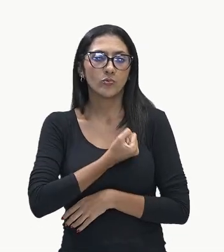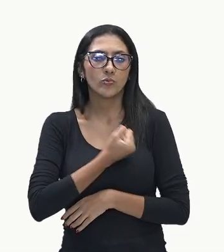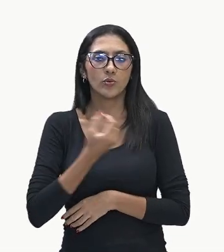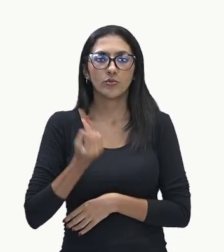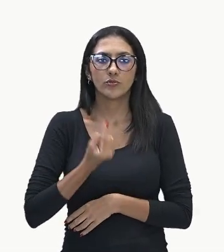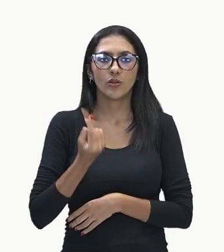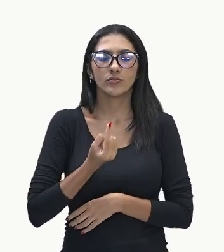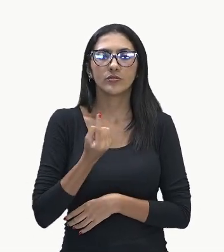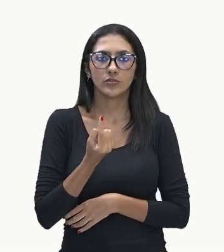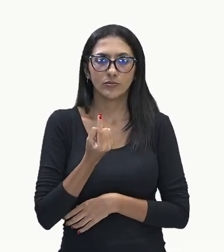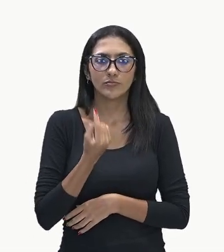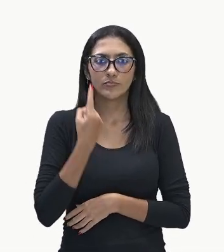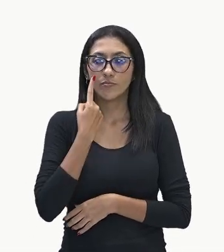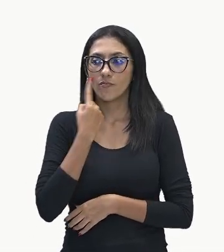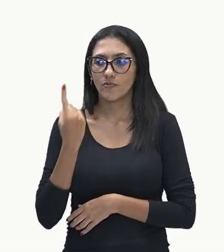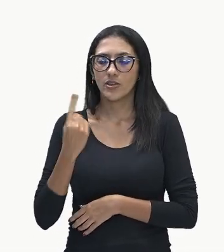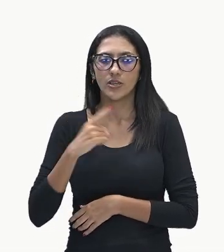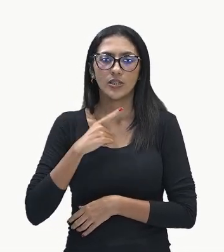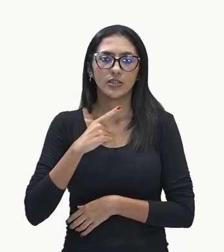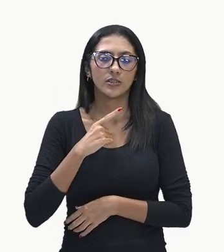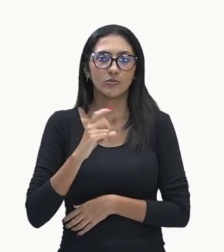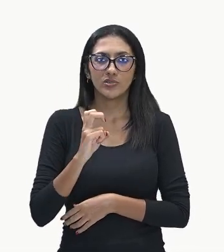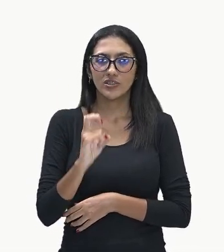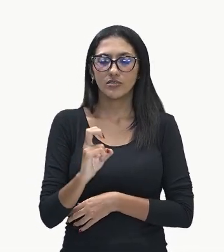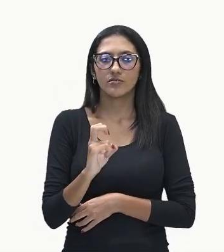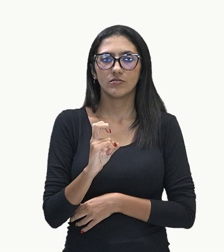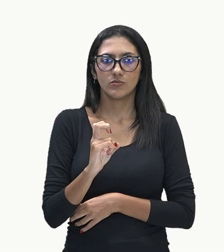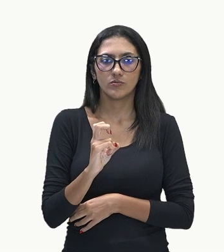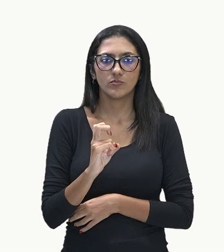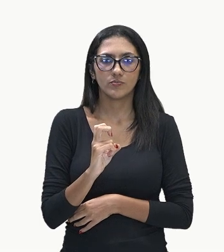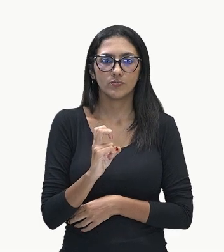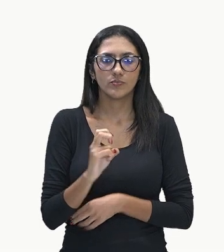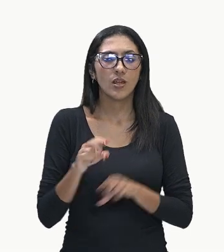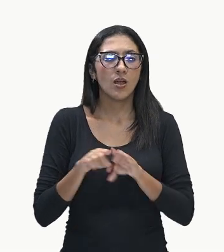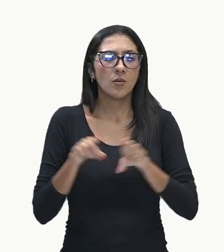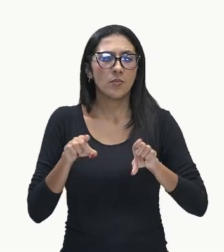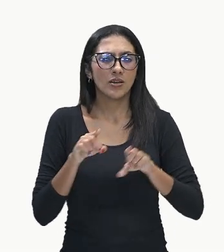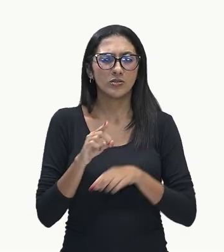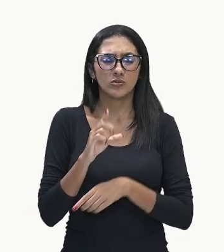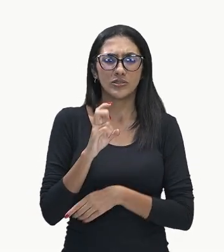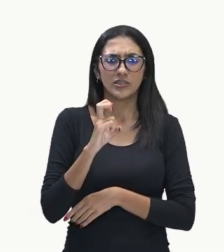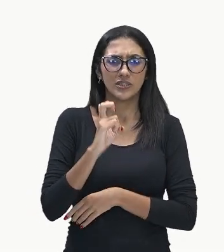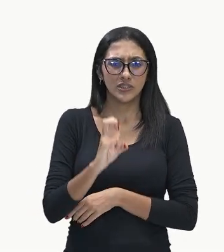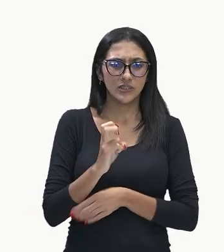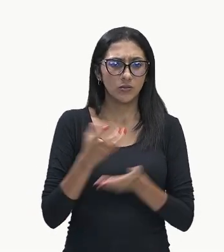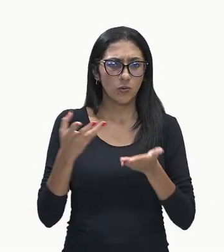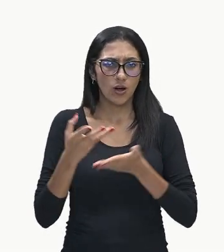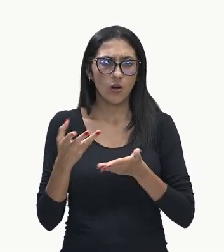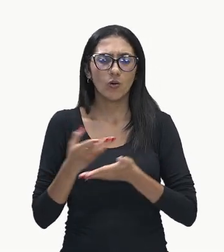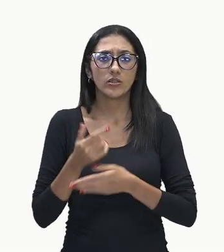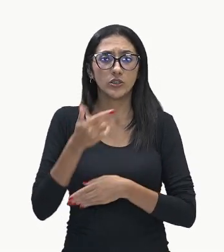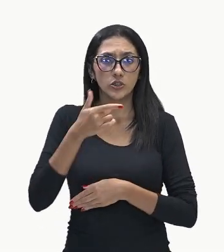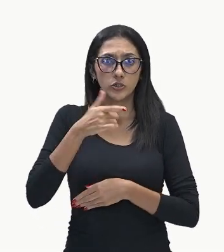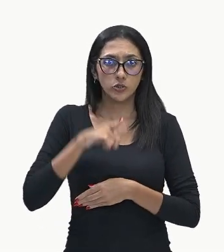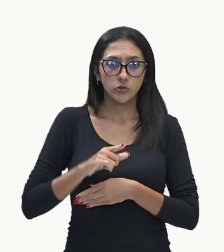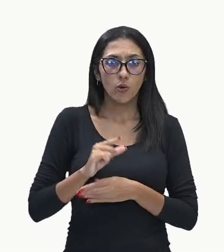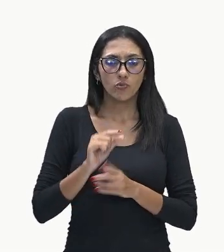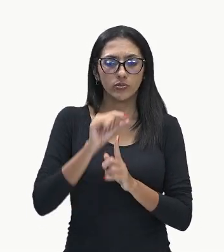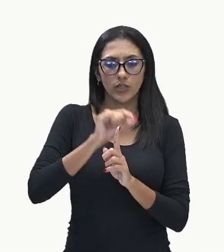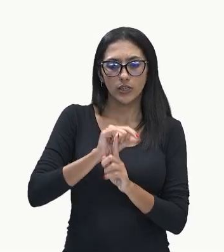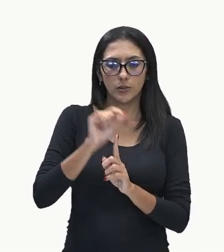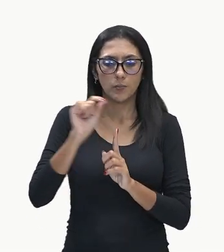a gente visualiza que é o 5. Mas o 5, quando ele passar lá para o segundo membro, ele vai trocar de